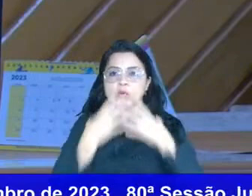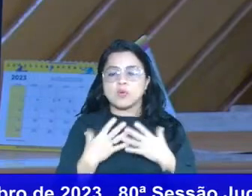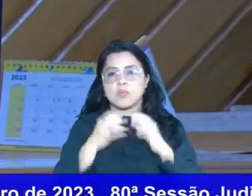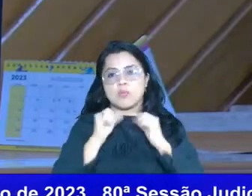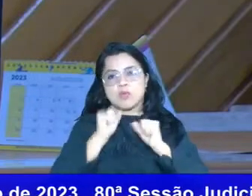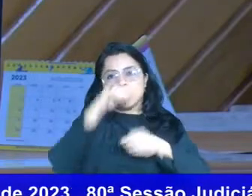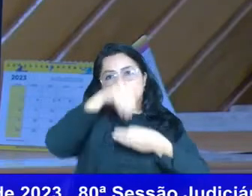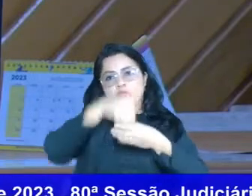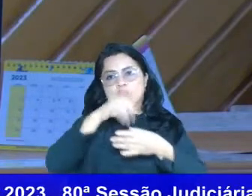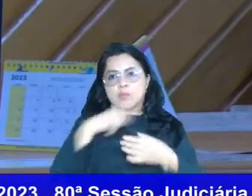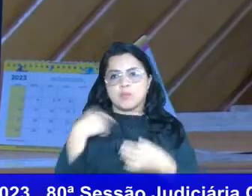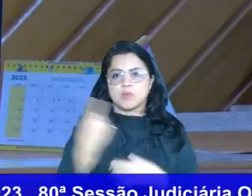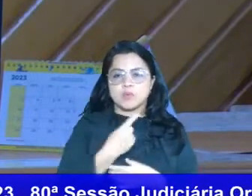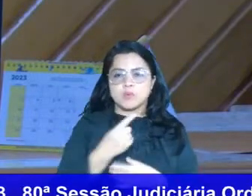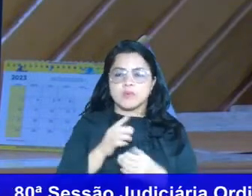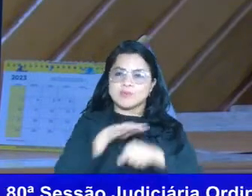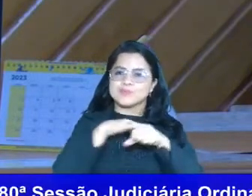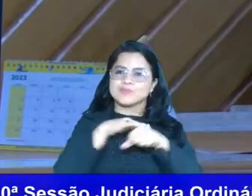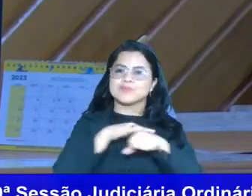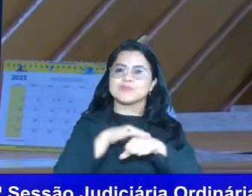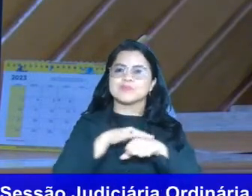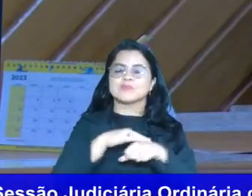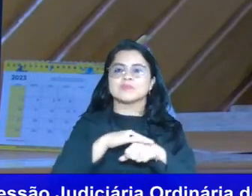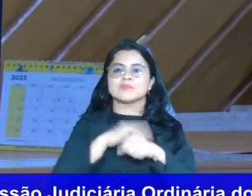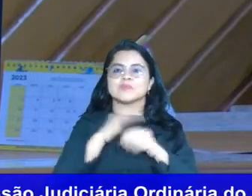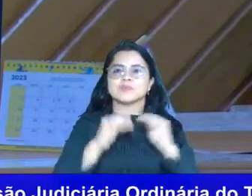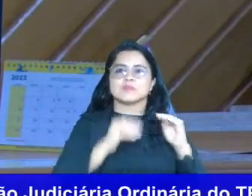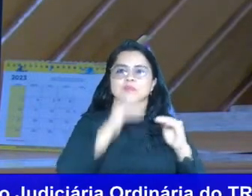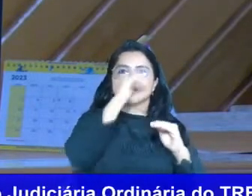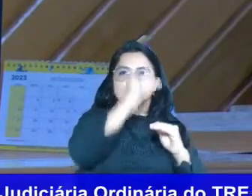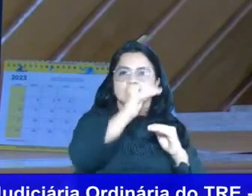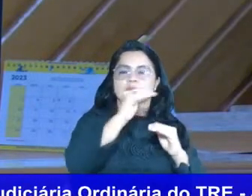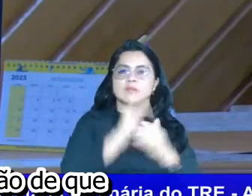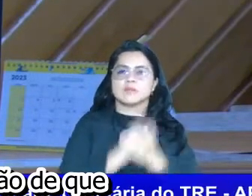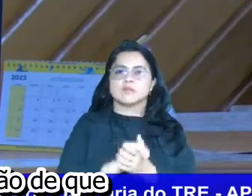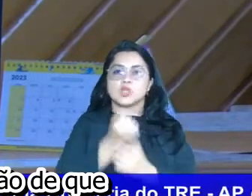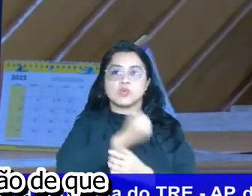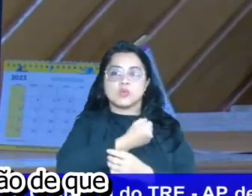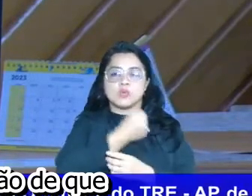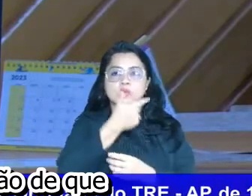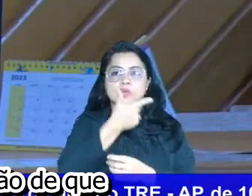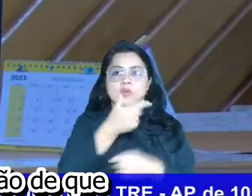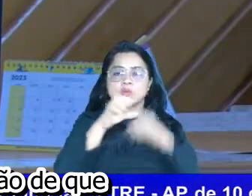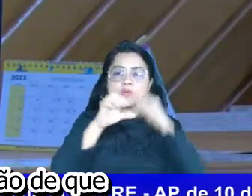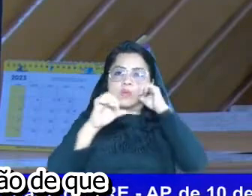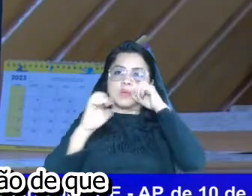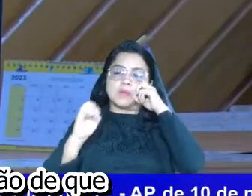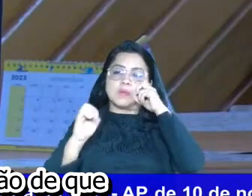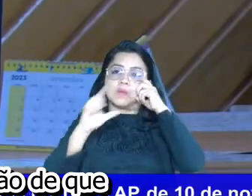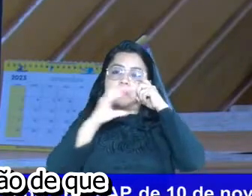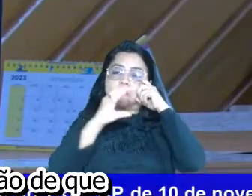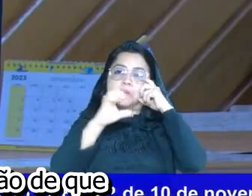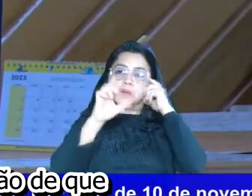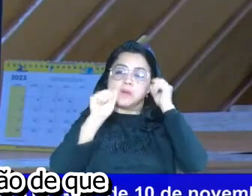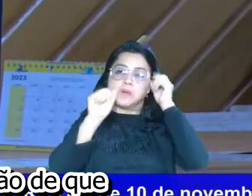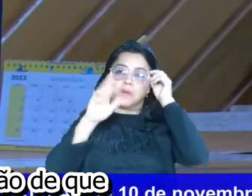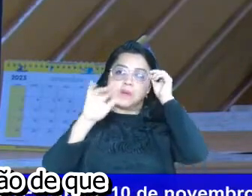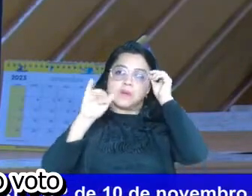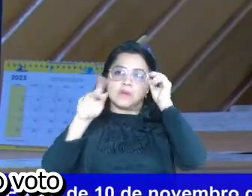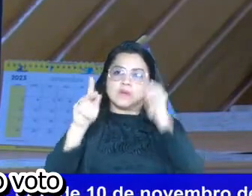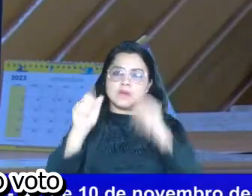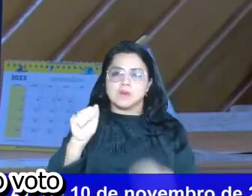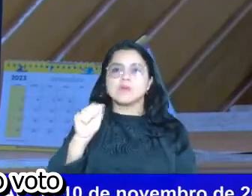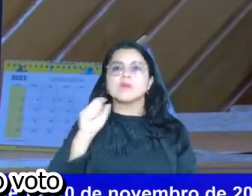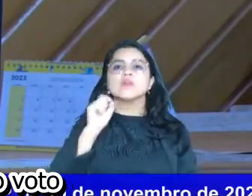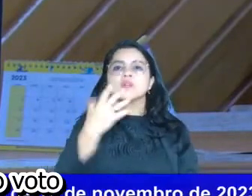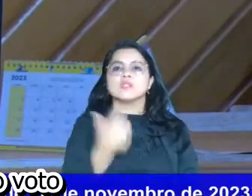para a gente. Na conversa, um pouco acima, ao número 290 Clarine, o que corrobora a conclusão de que